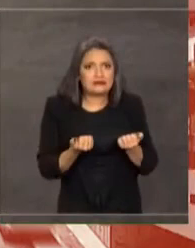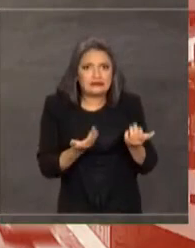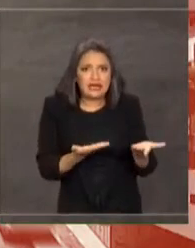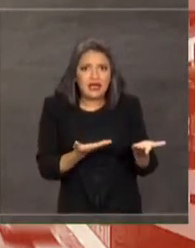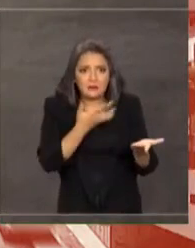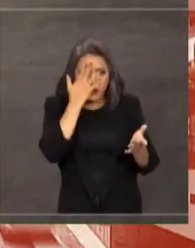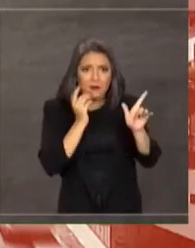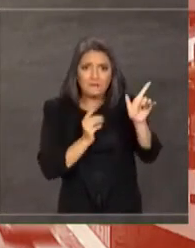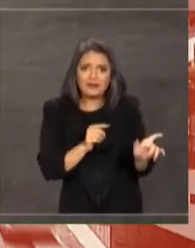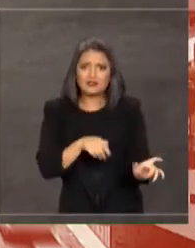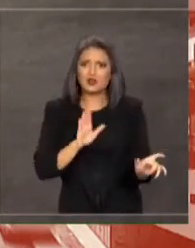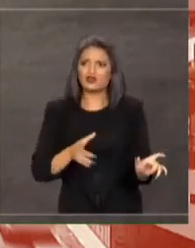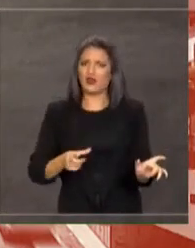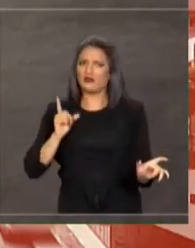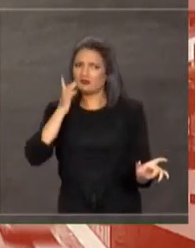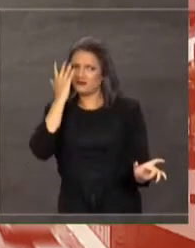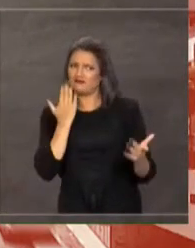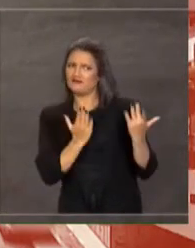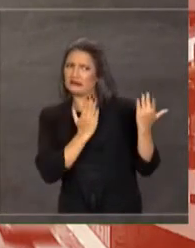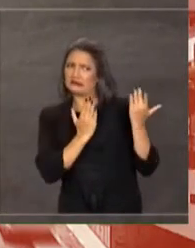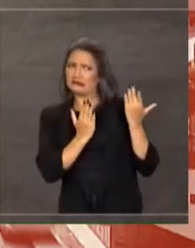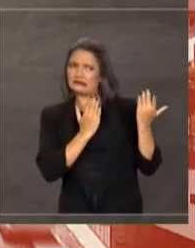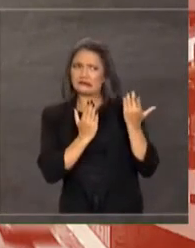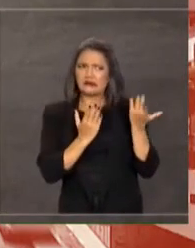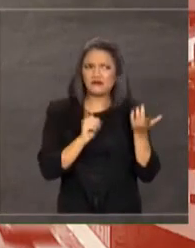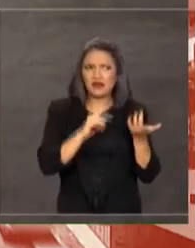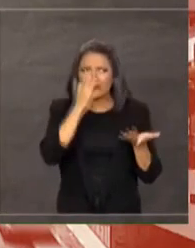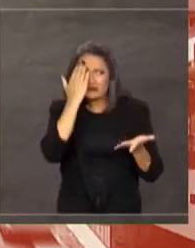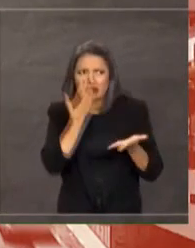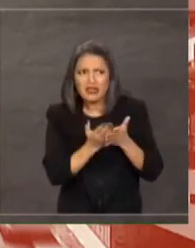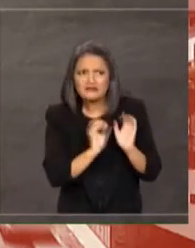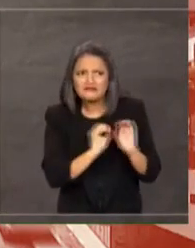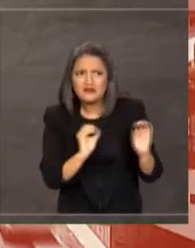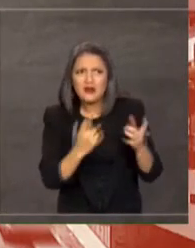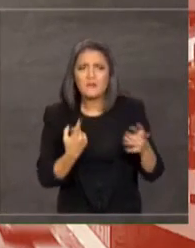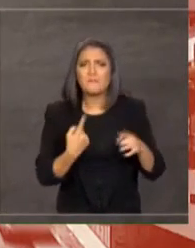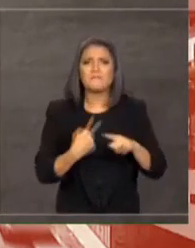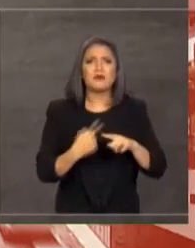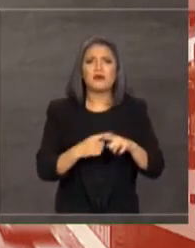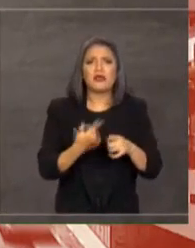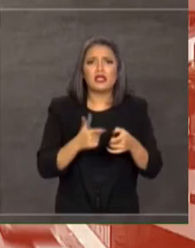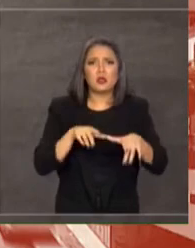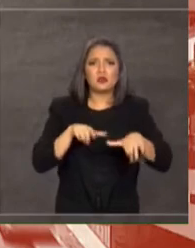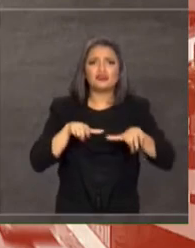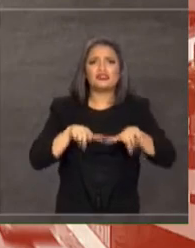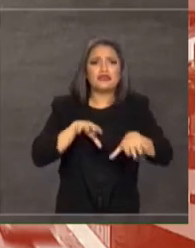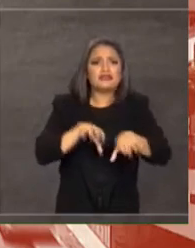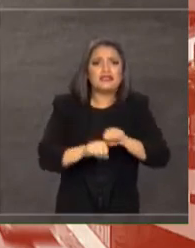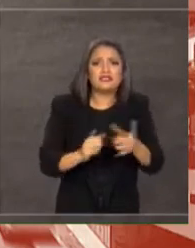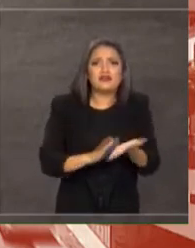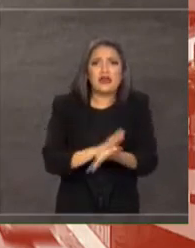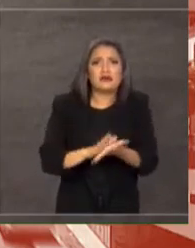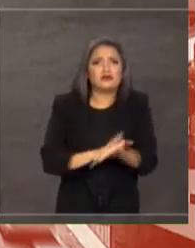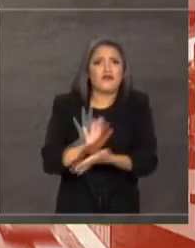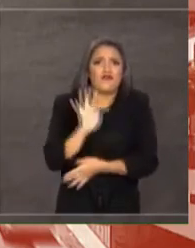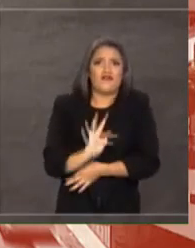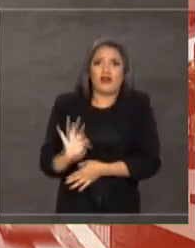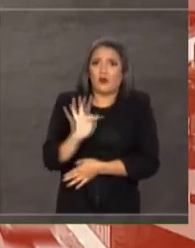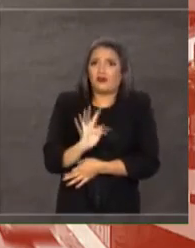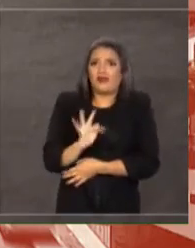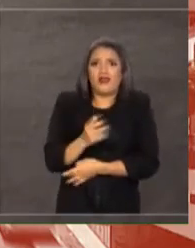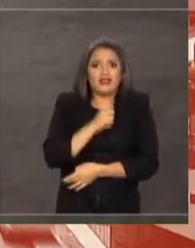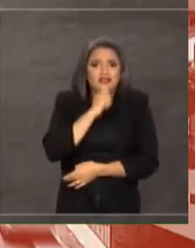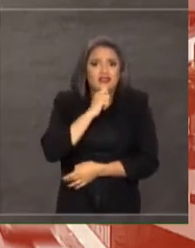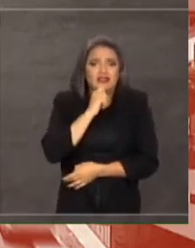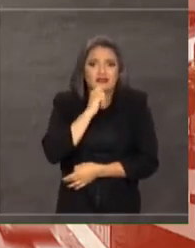quando ele chorou mais uma vez e quando ele trouxe ali o relato de que quem passou pelo que ele passou chegar onde ele chegou